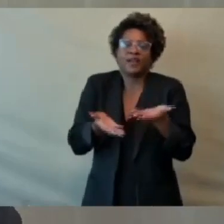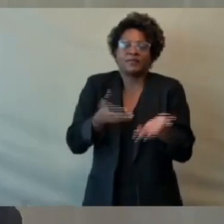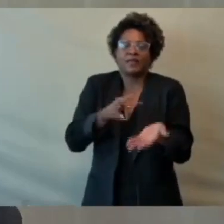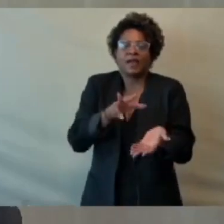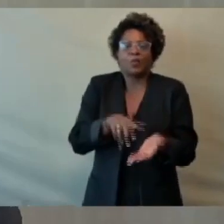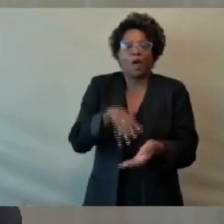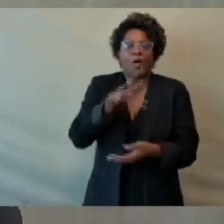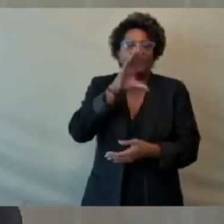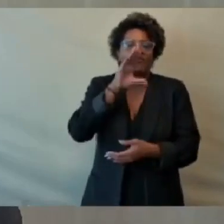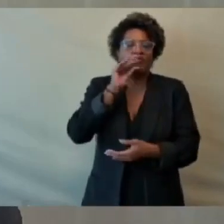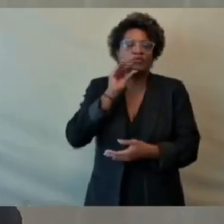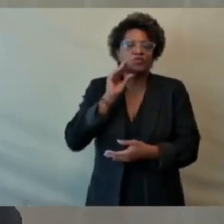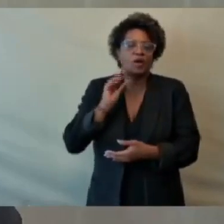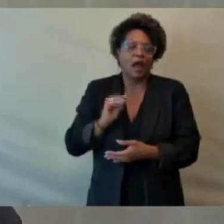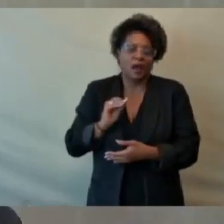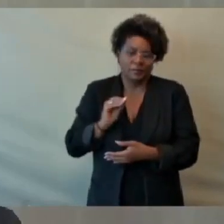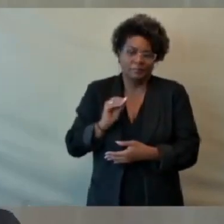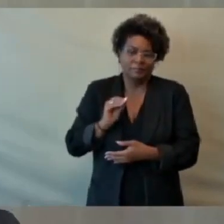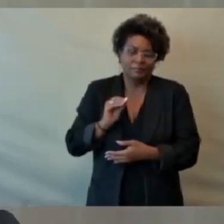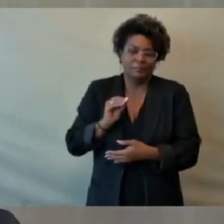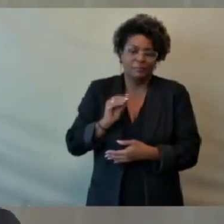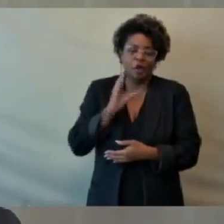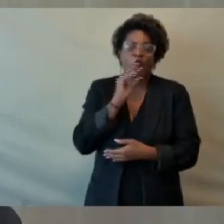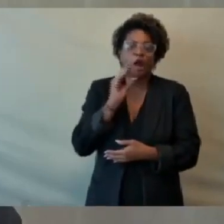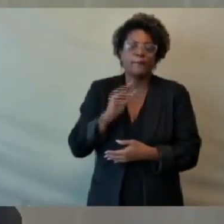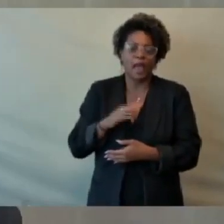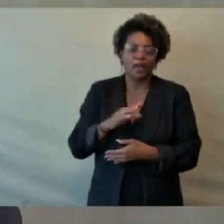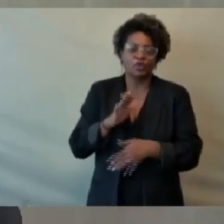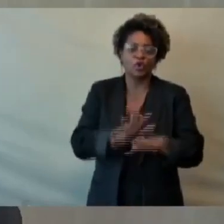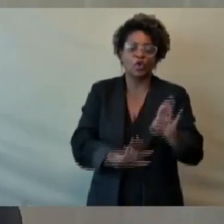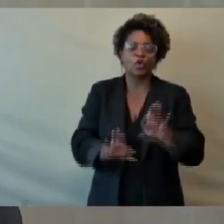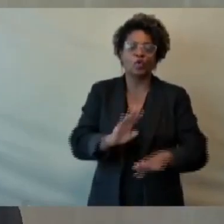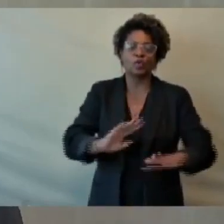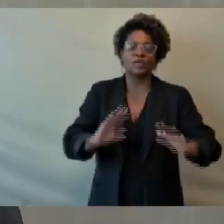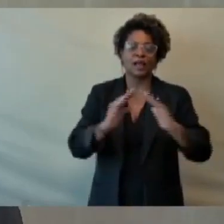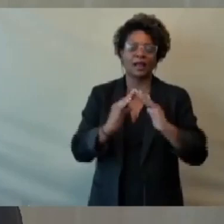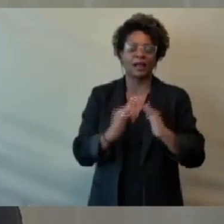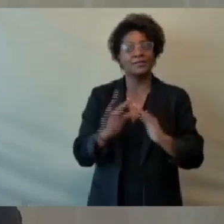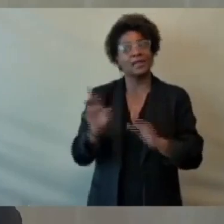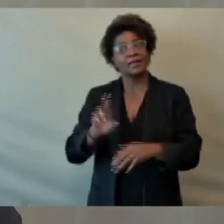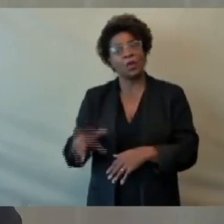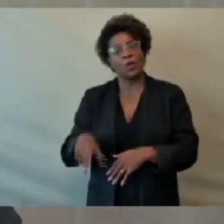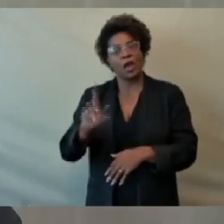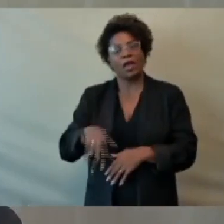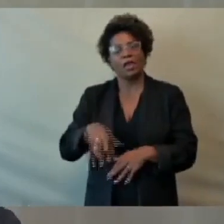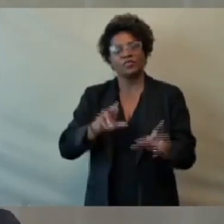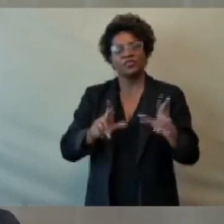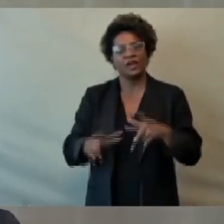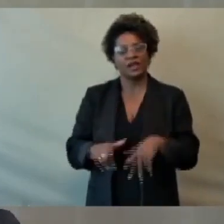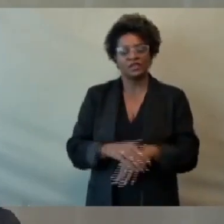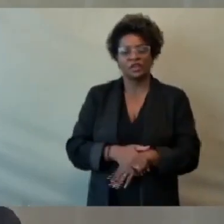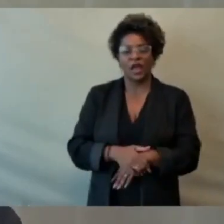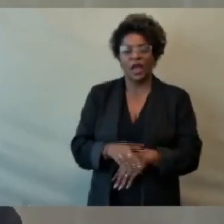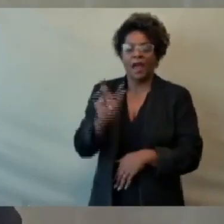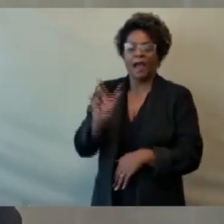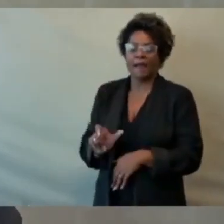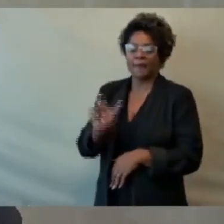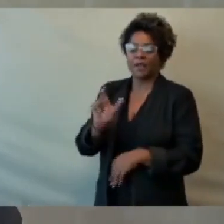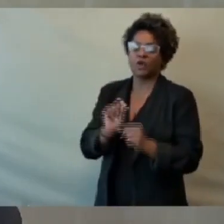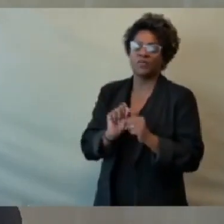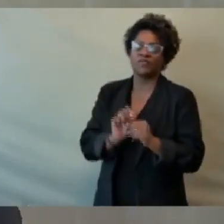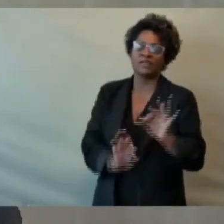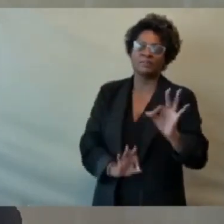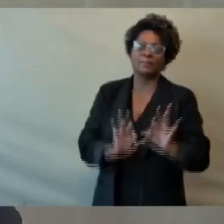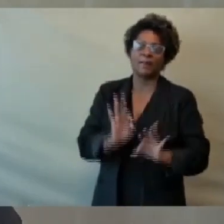doméstico, porque o cuidador, quando ele está dentro de uma residência, ele tem curso. Hoje, o cuidador faz preparação de vários cursos para